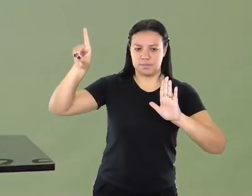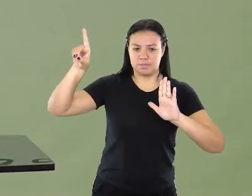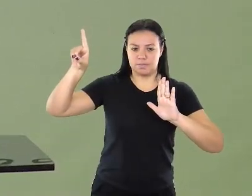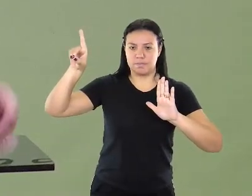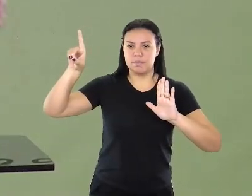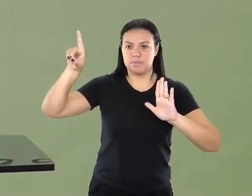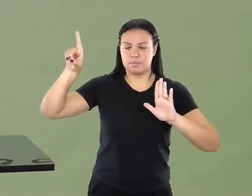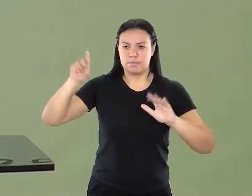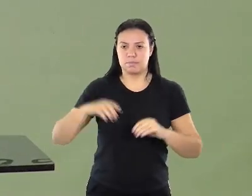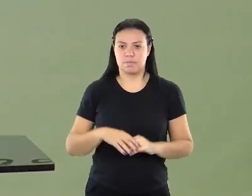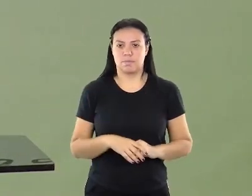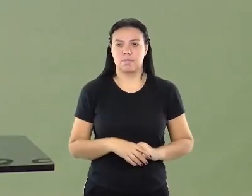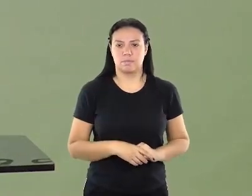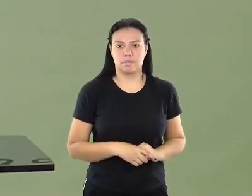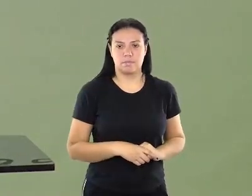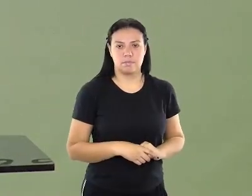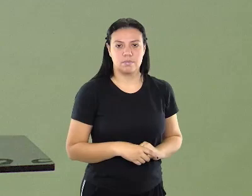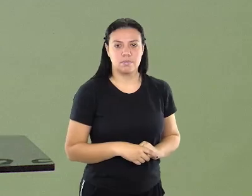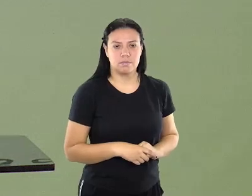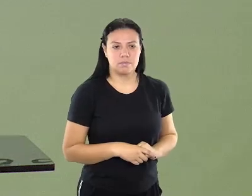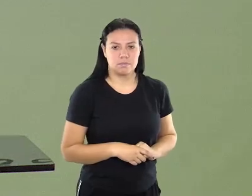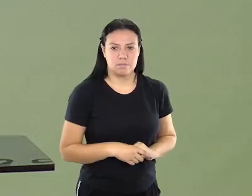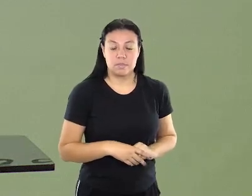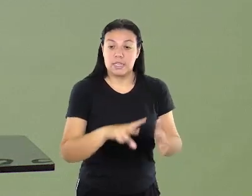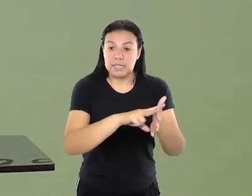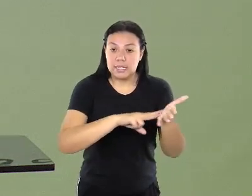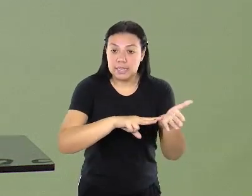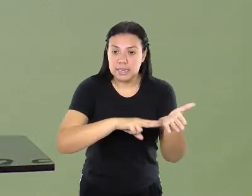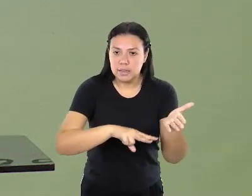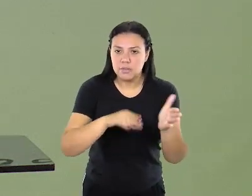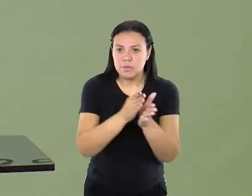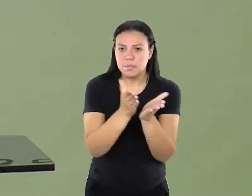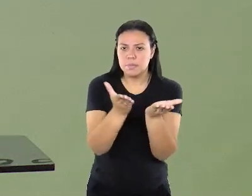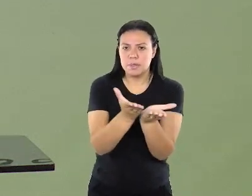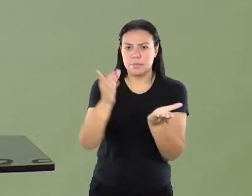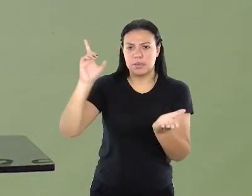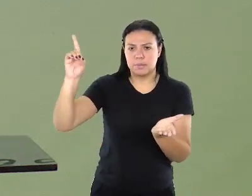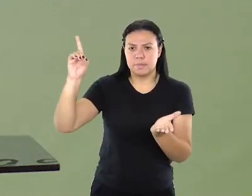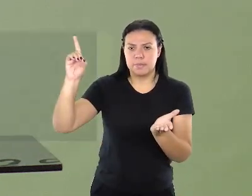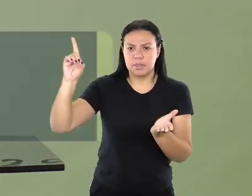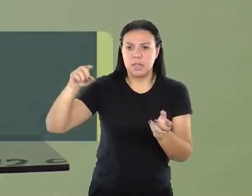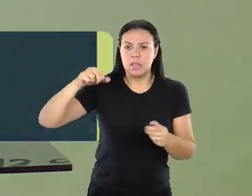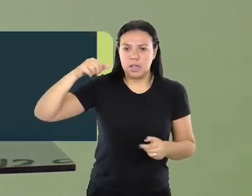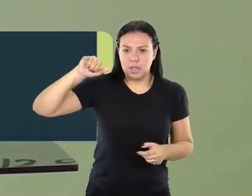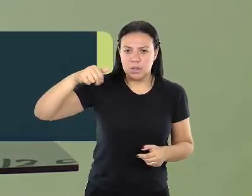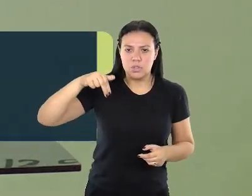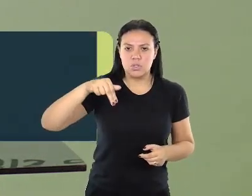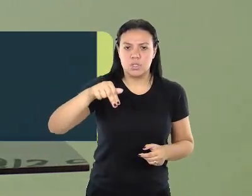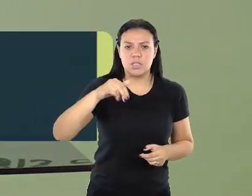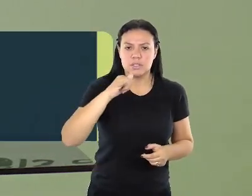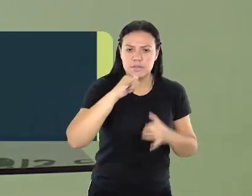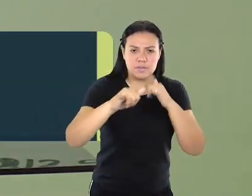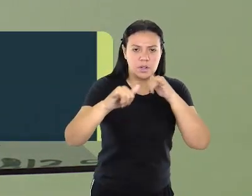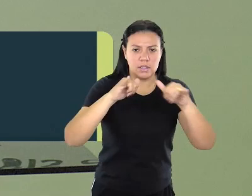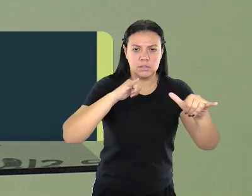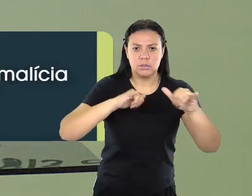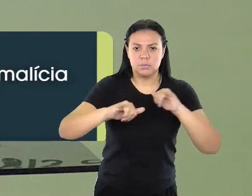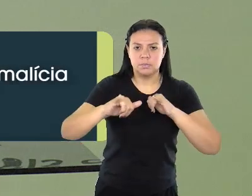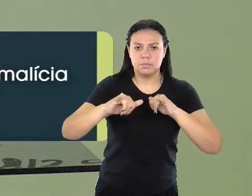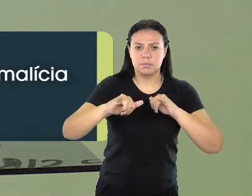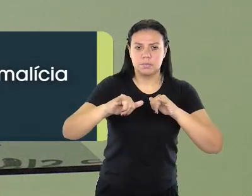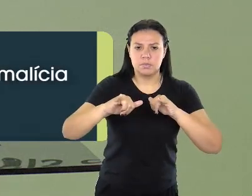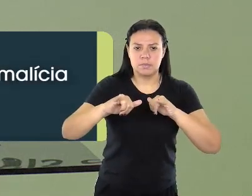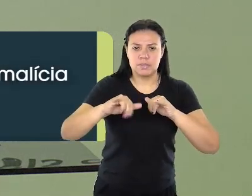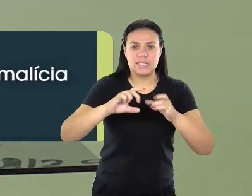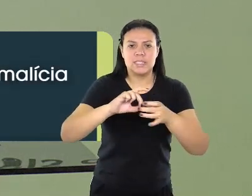Tá certo? Diz assim: veio a palavra do Senhor a Jonas, filho de Amitai, dizendo: